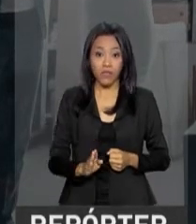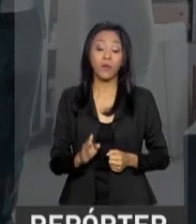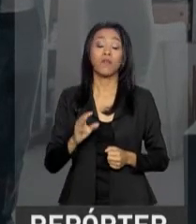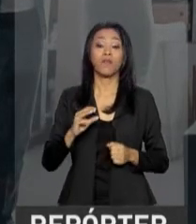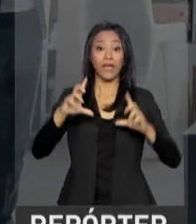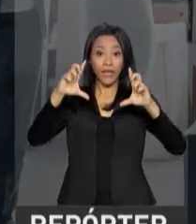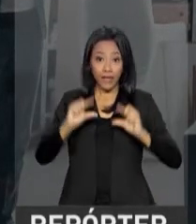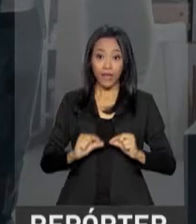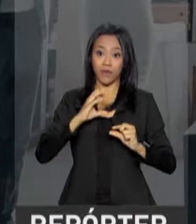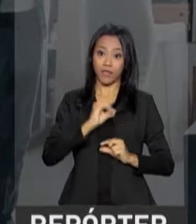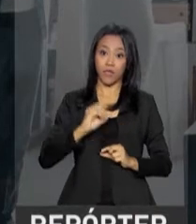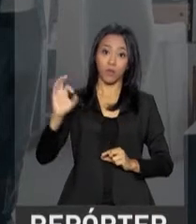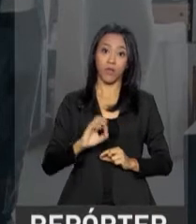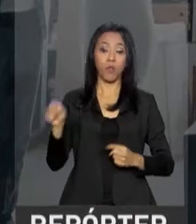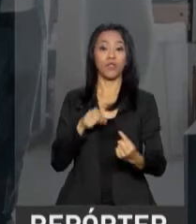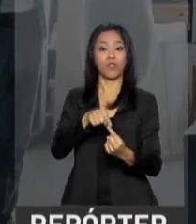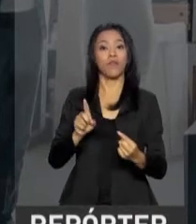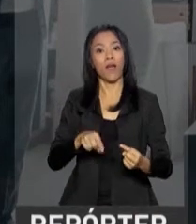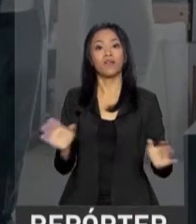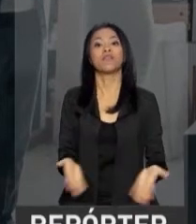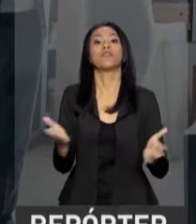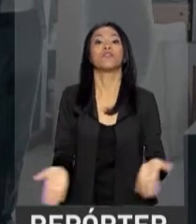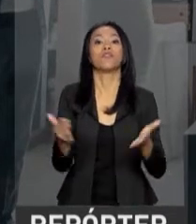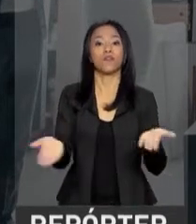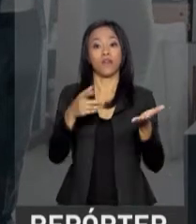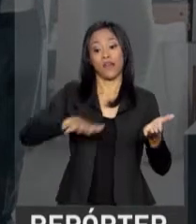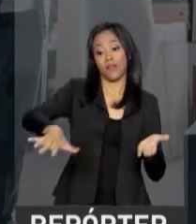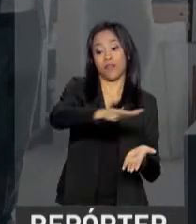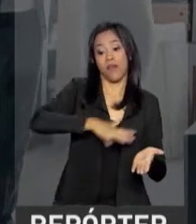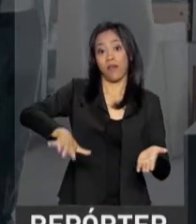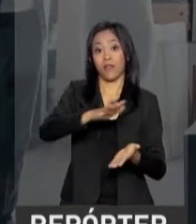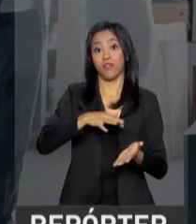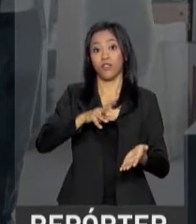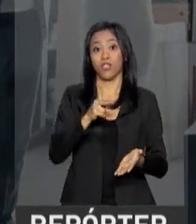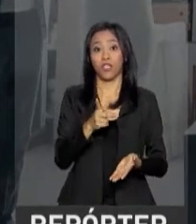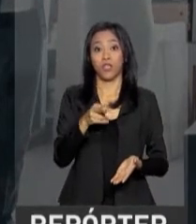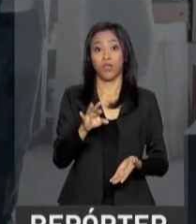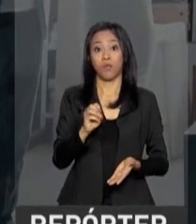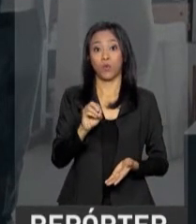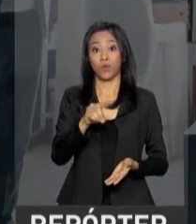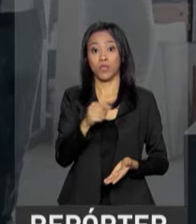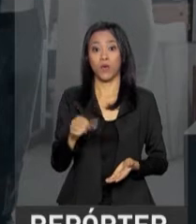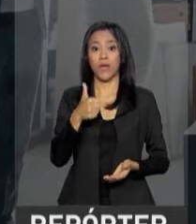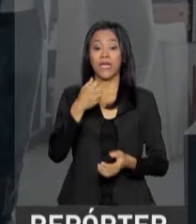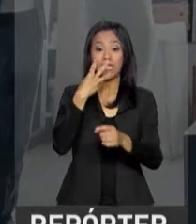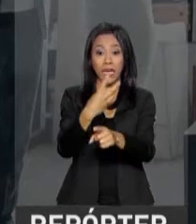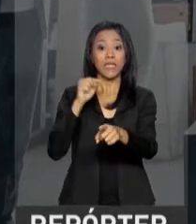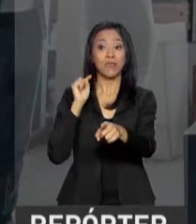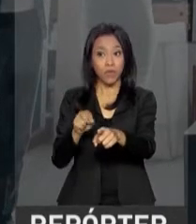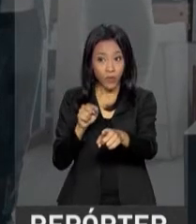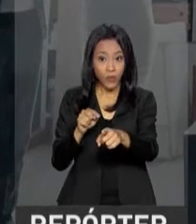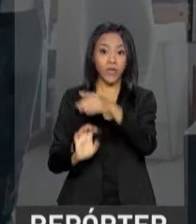zero o objetivo é incentivar a renovação das linhas de produção e três mil empresas vão ser avaliadas em